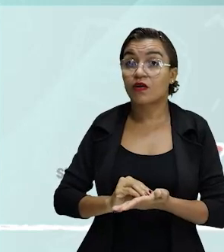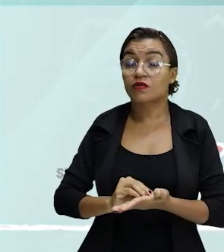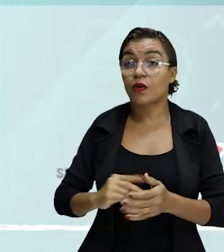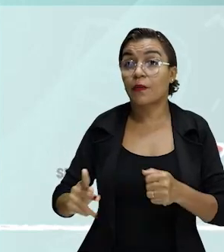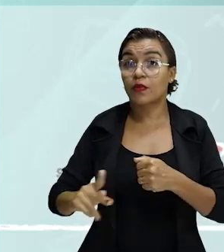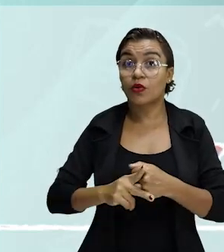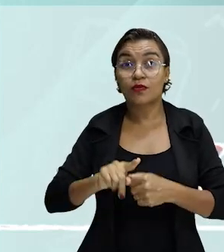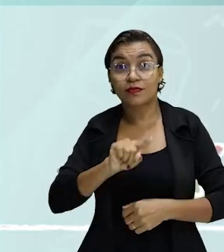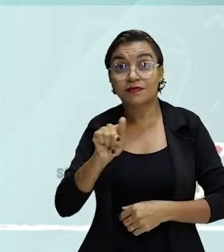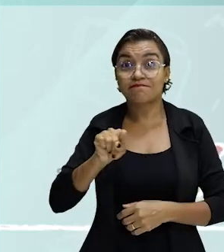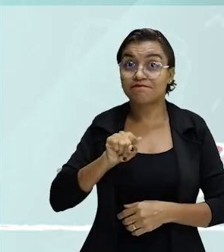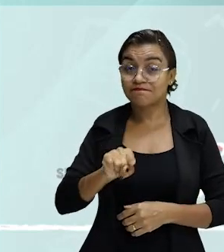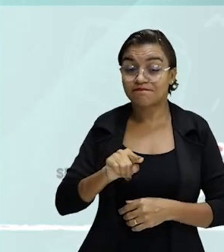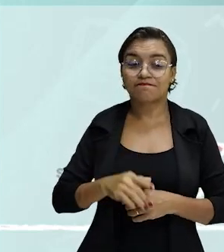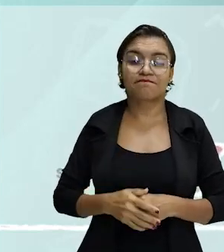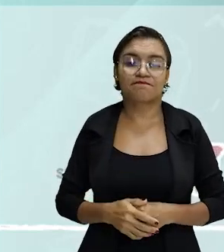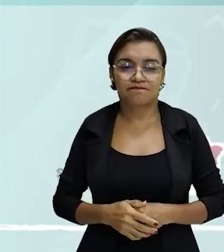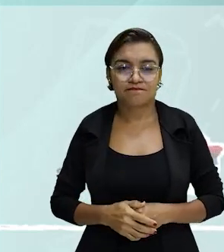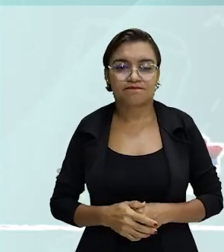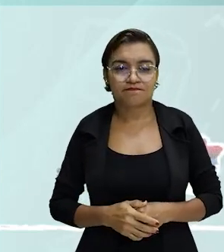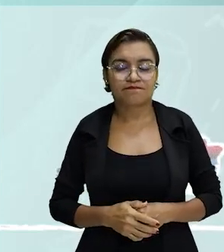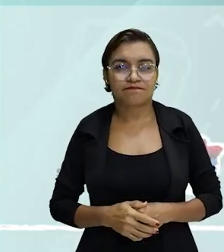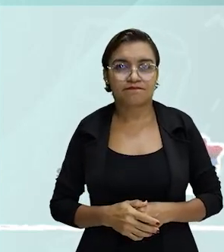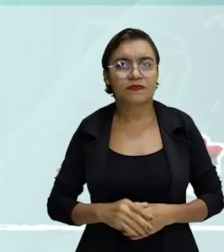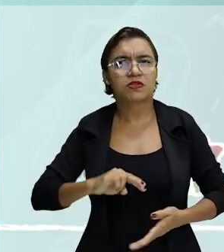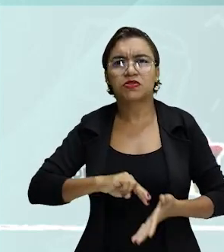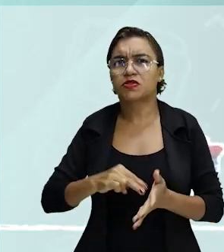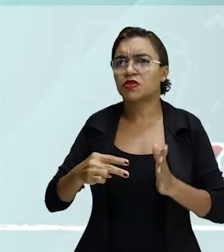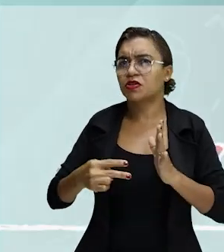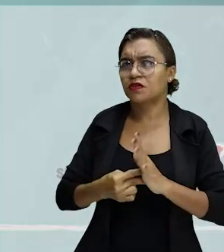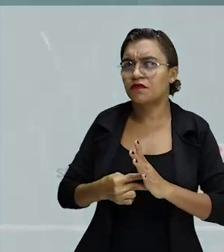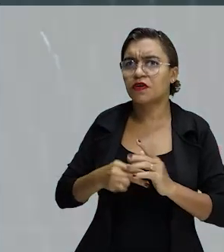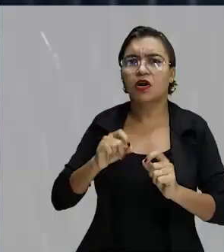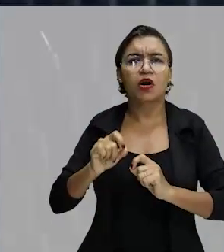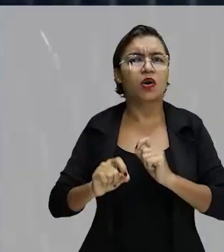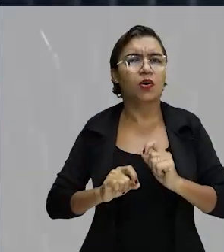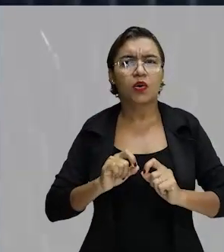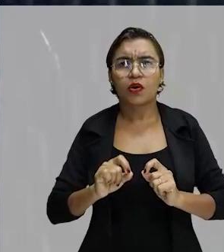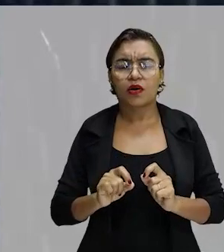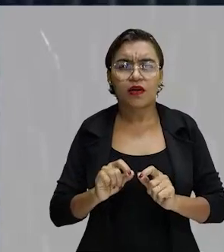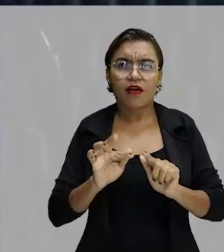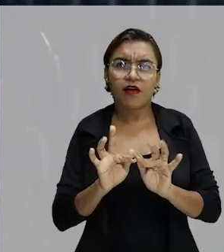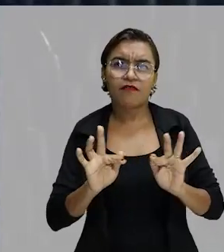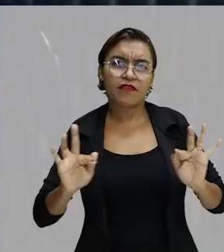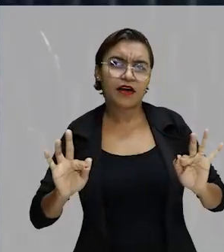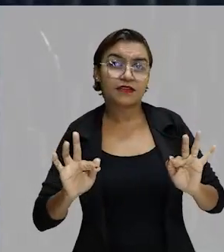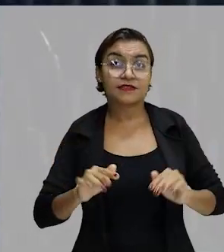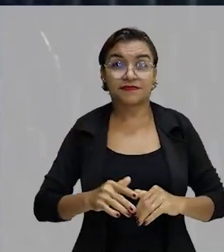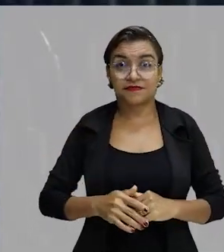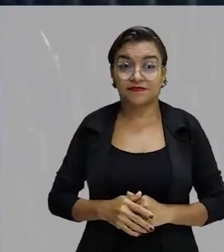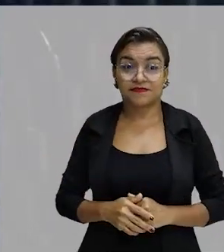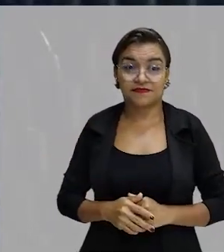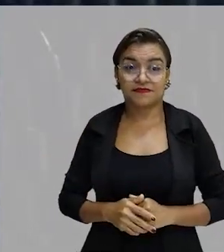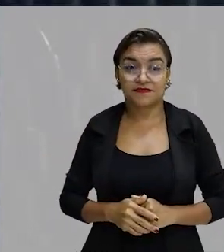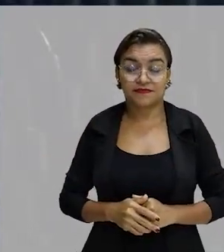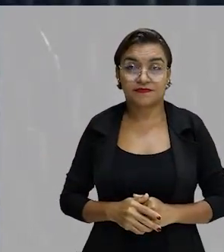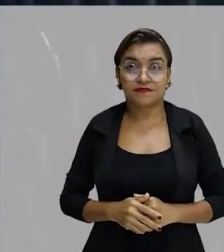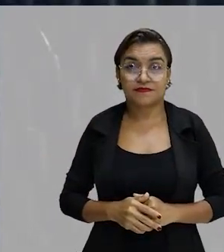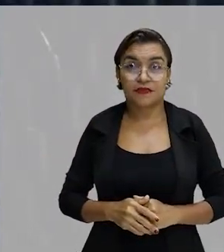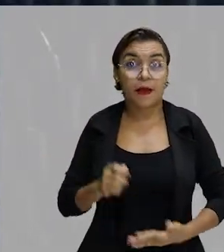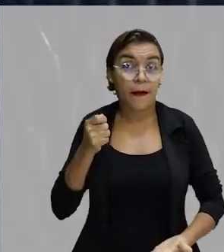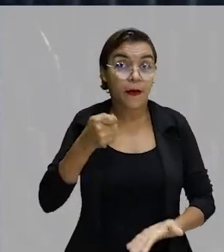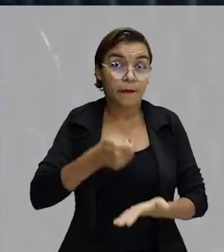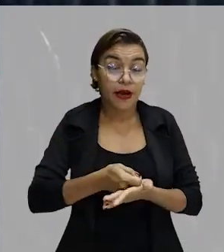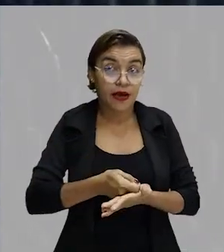interrogativo, o não e a pergunta. O que significa a frase de cima? I didn't pay the bill. Eu não paguei